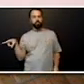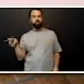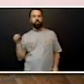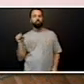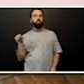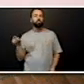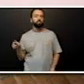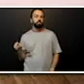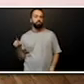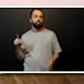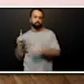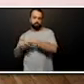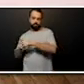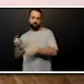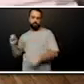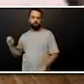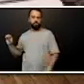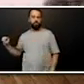Mais 100.